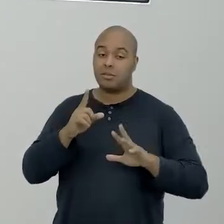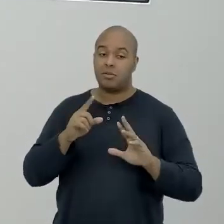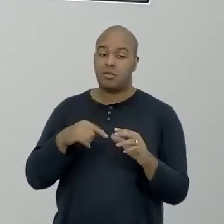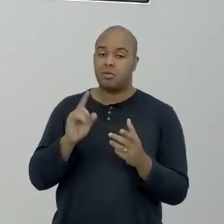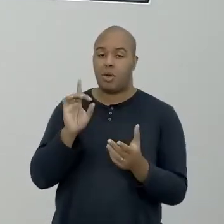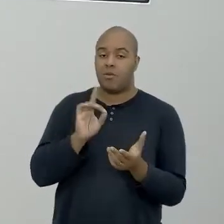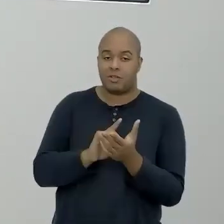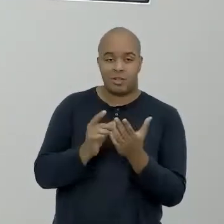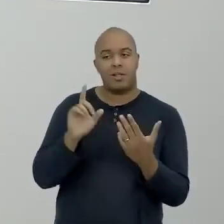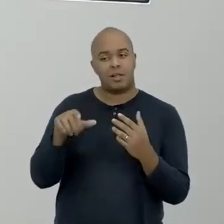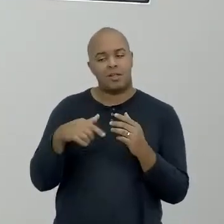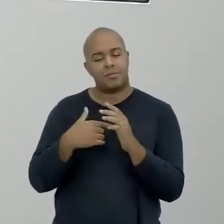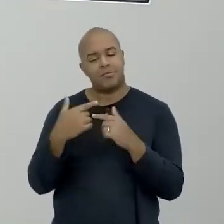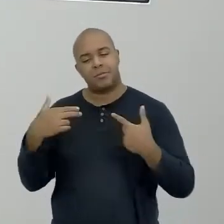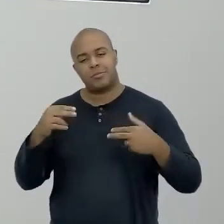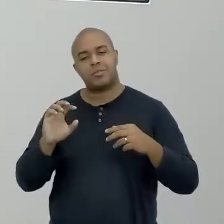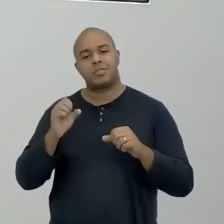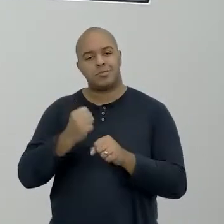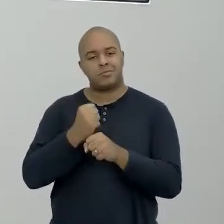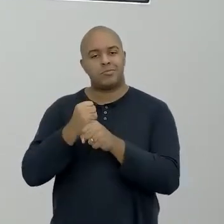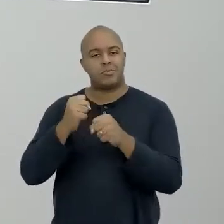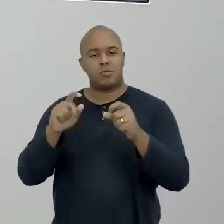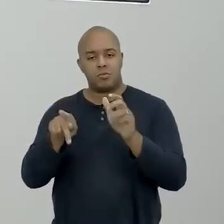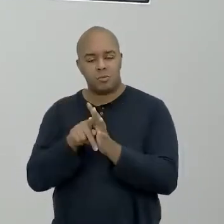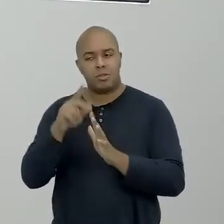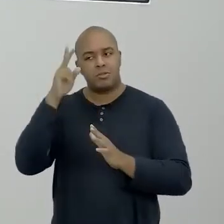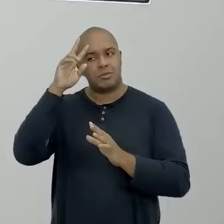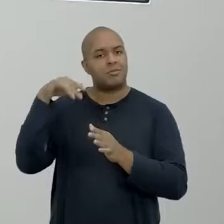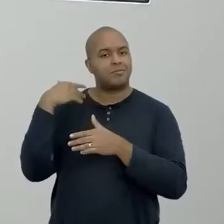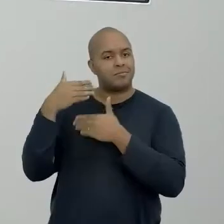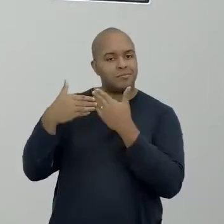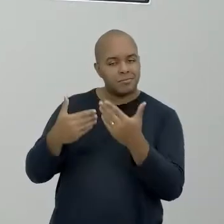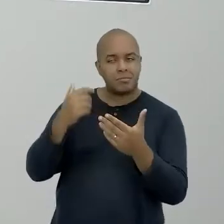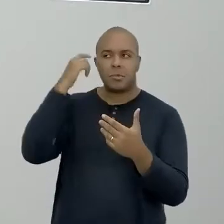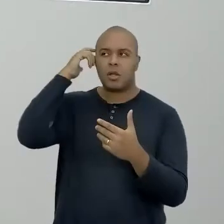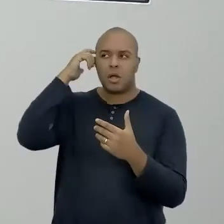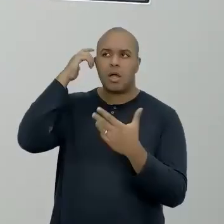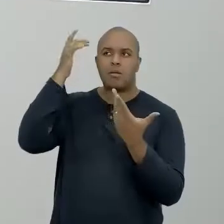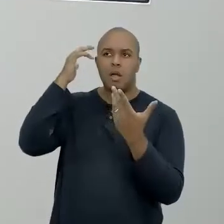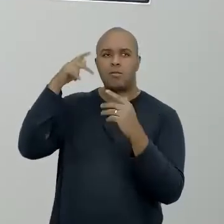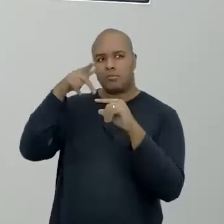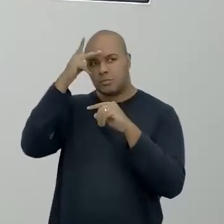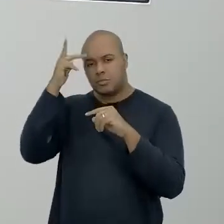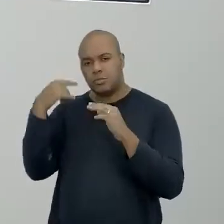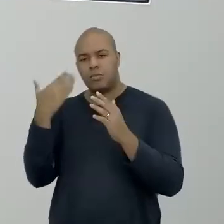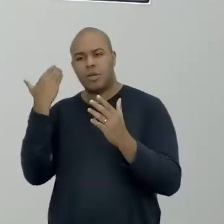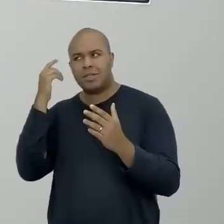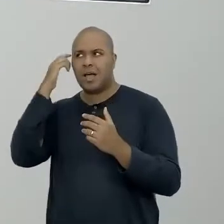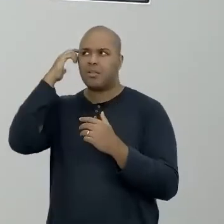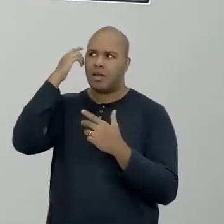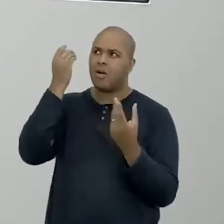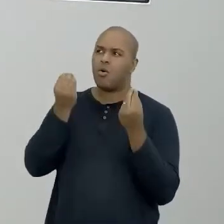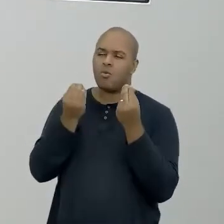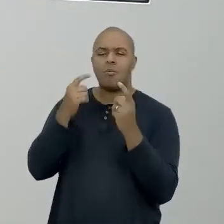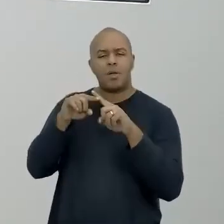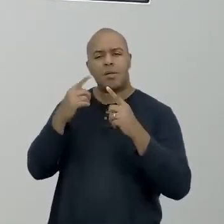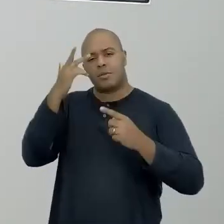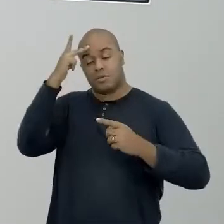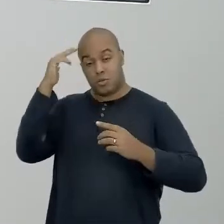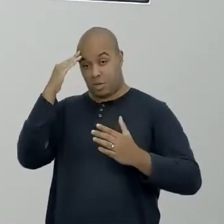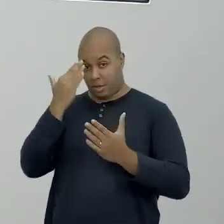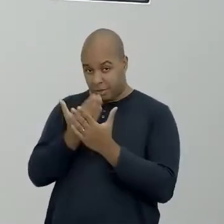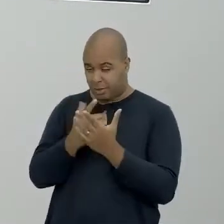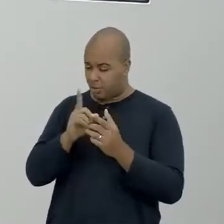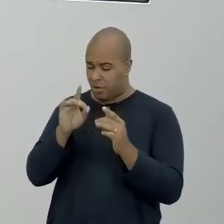uma verdade, ela é uma construção histórica na qual as pessoas acreditam, tá certo? Ela não é